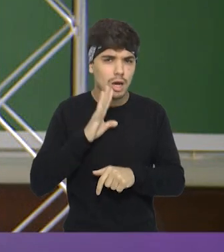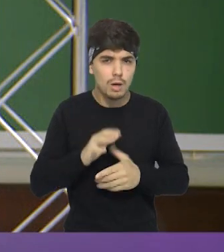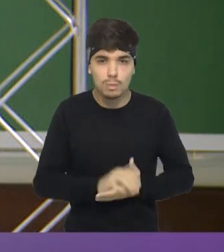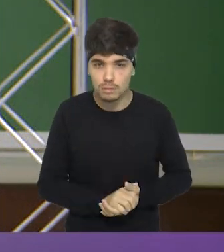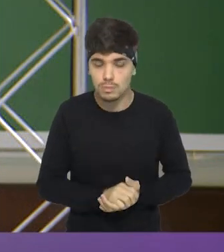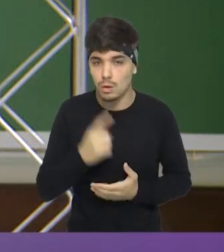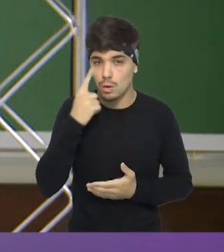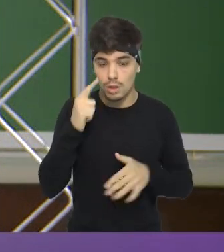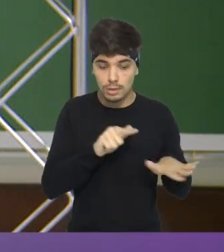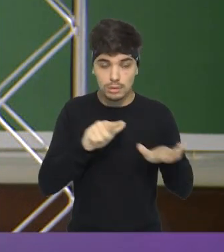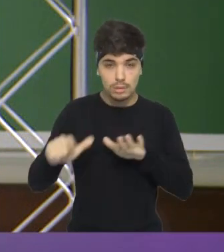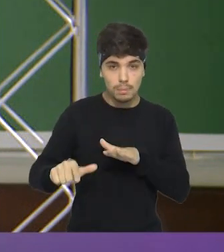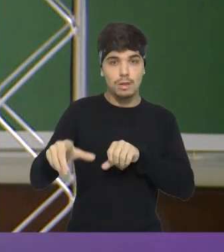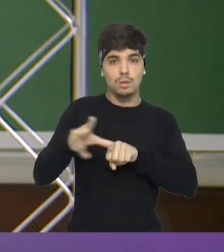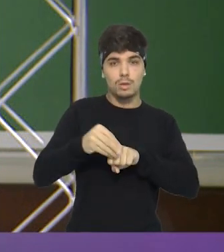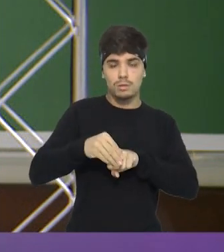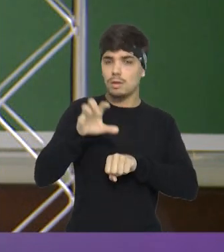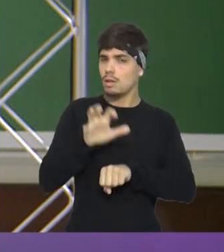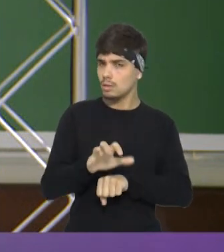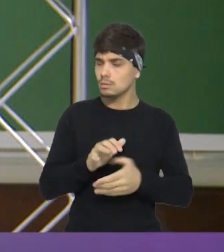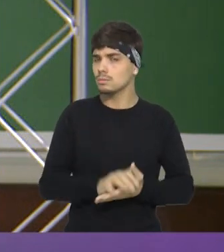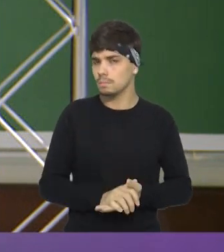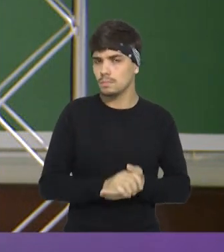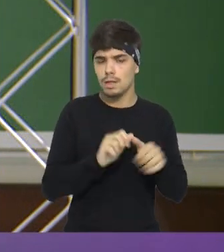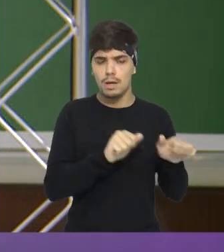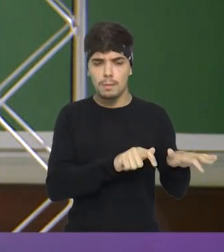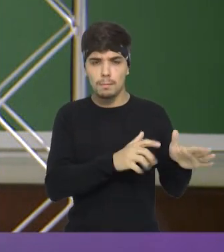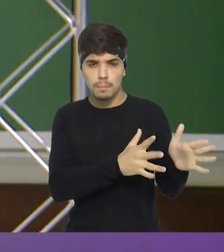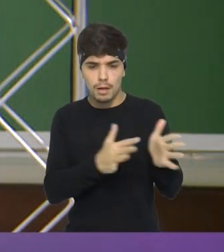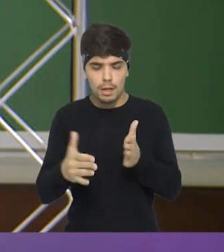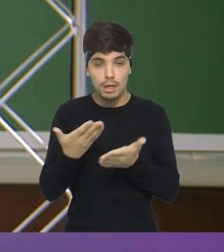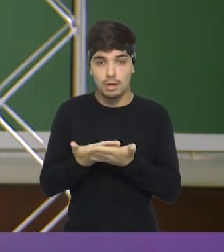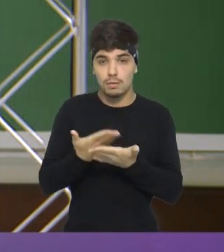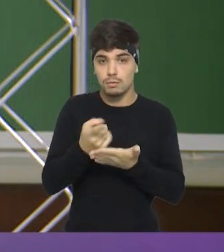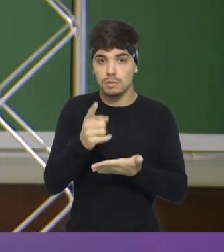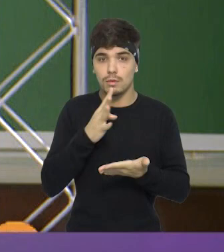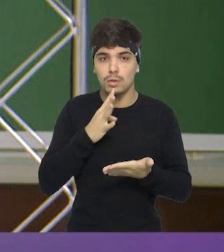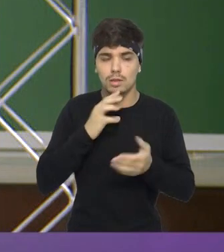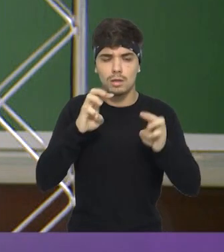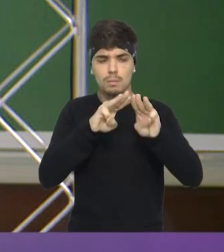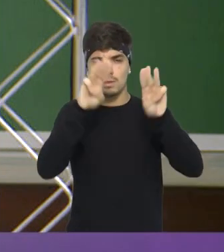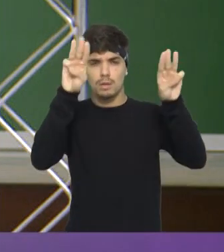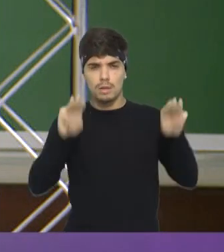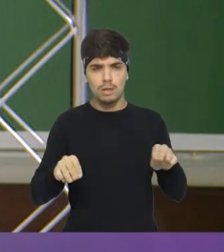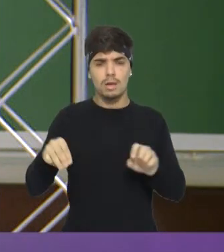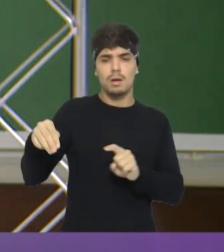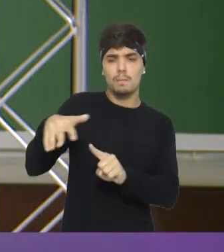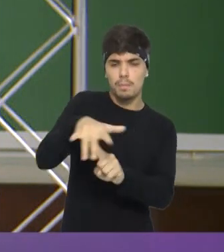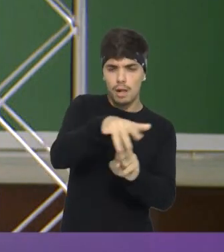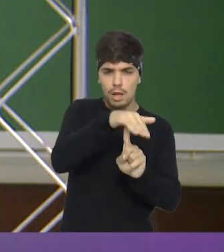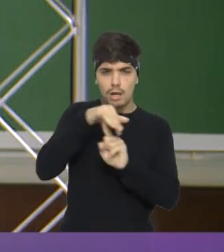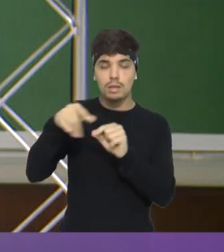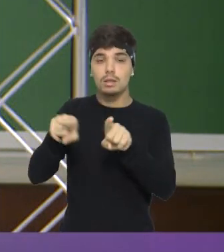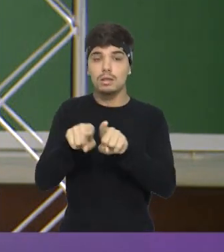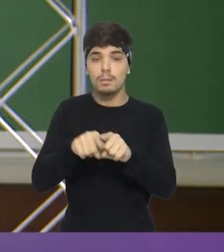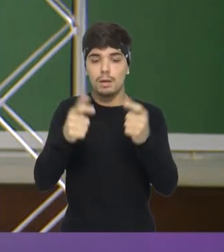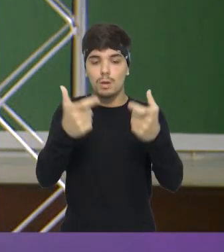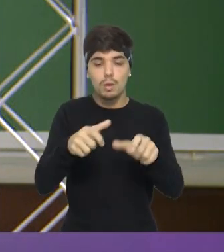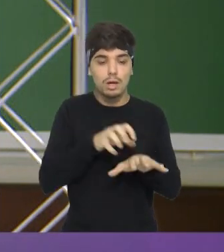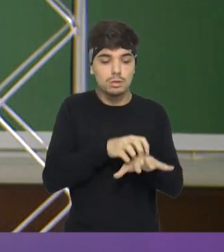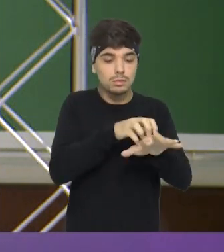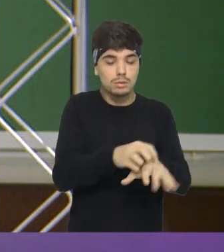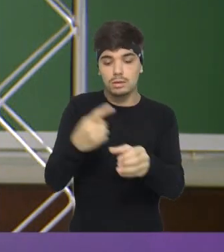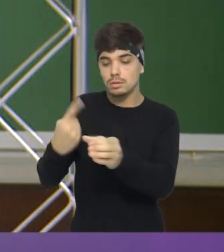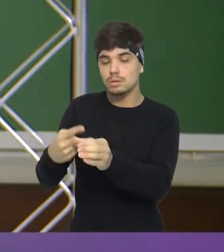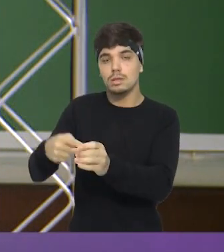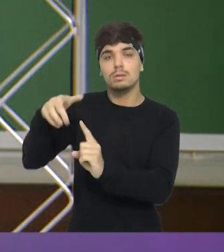mesmo tempo? A nossa Semana do Conhecimento será assim. Durante as aulas, vocês conhecerão museus, parques, pontos